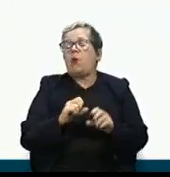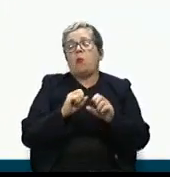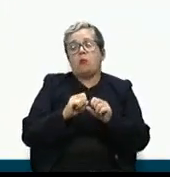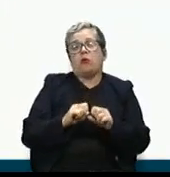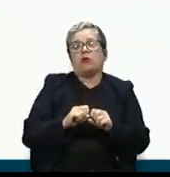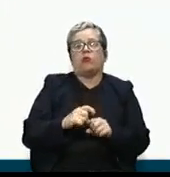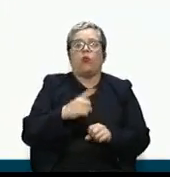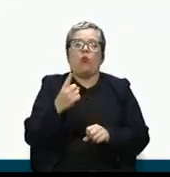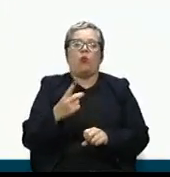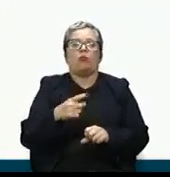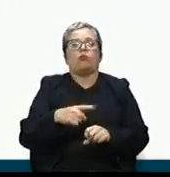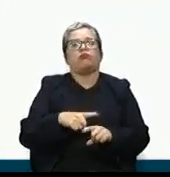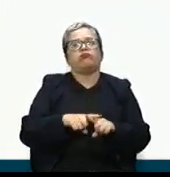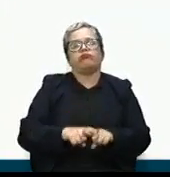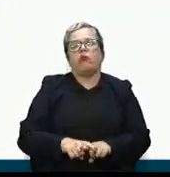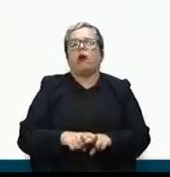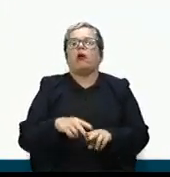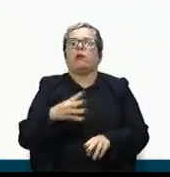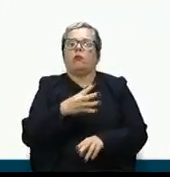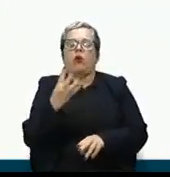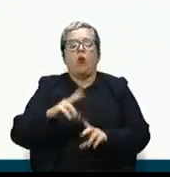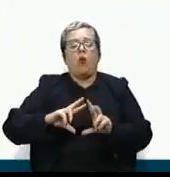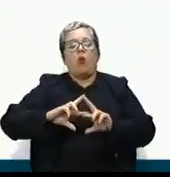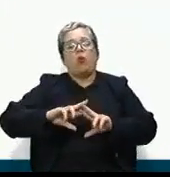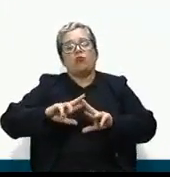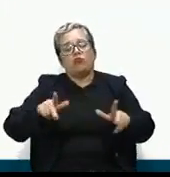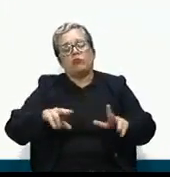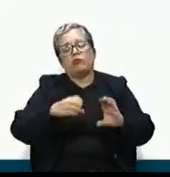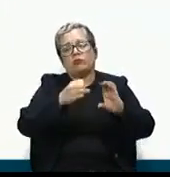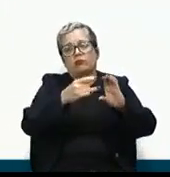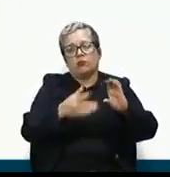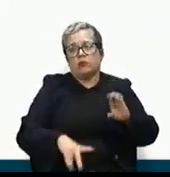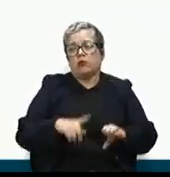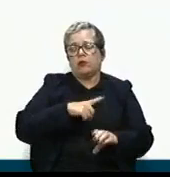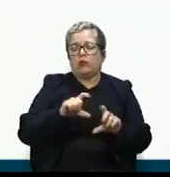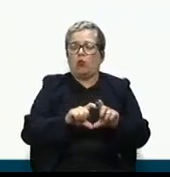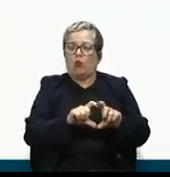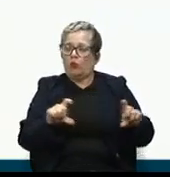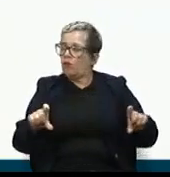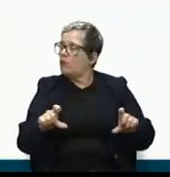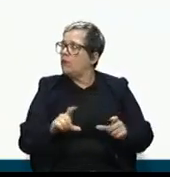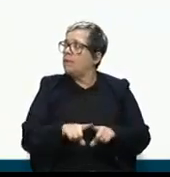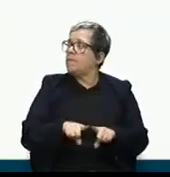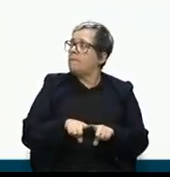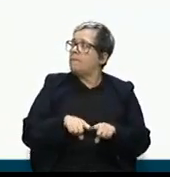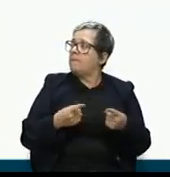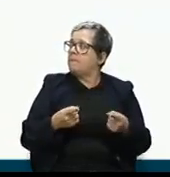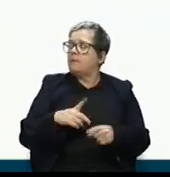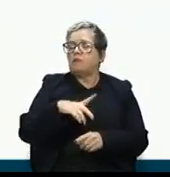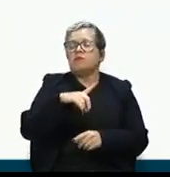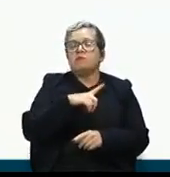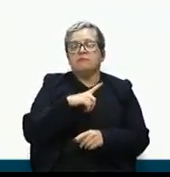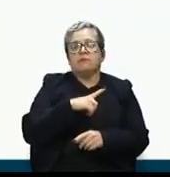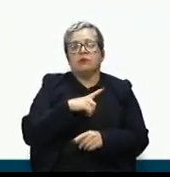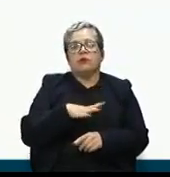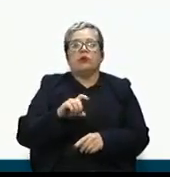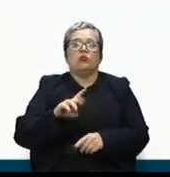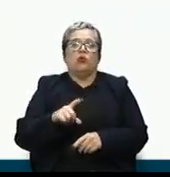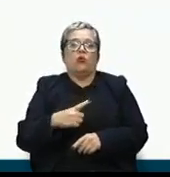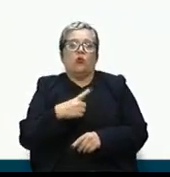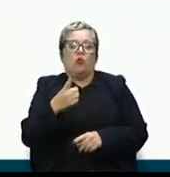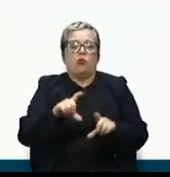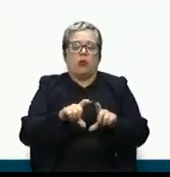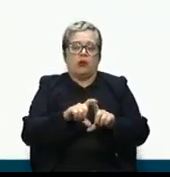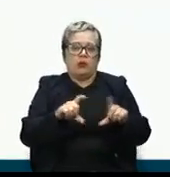ter 1 por 4, 1 por 5, ter outros elementos aqui compondo essa linha. Mas tinha que ser apenas uma